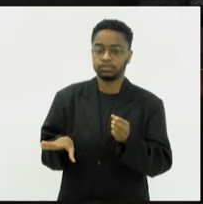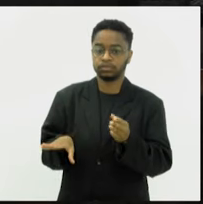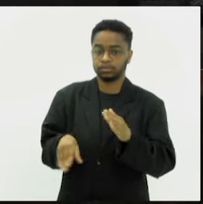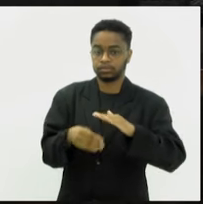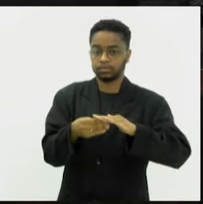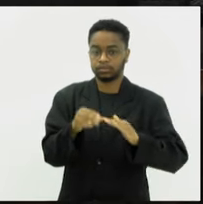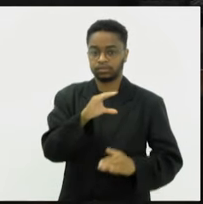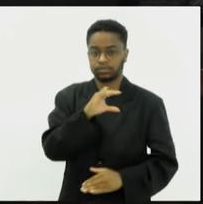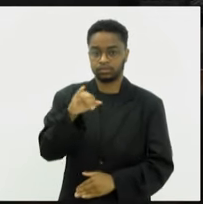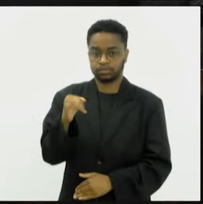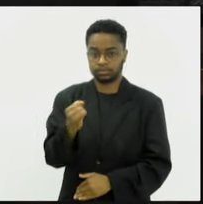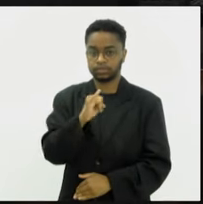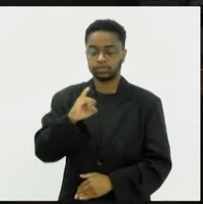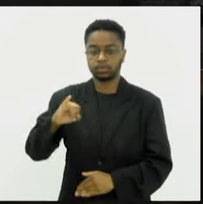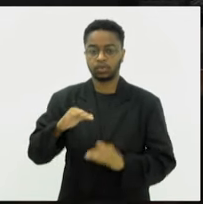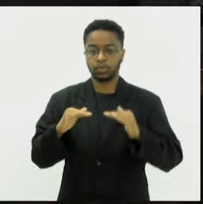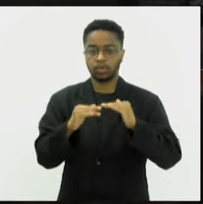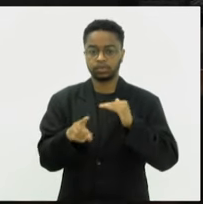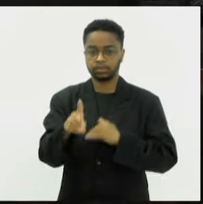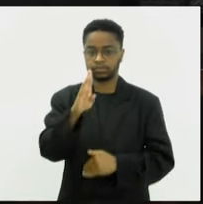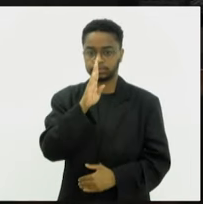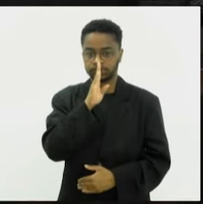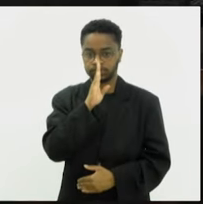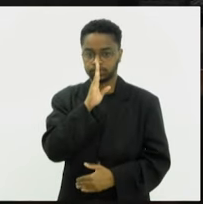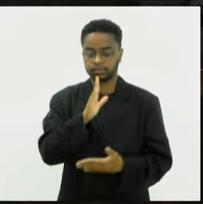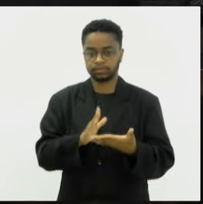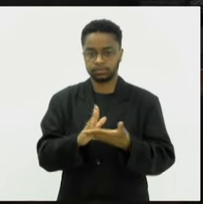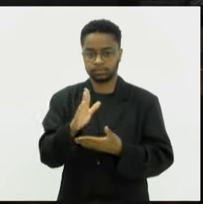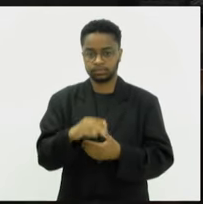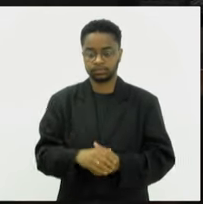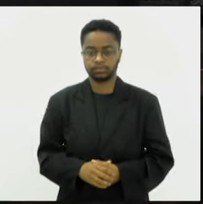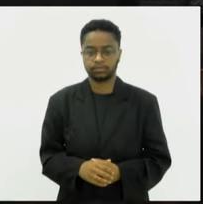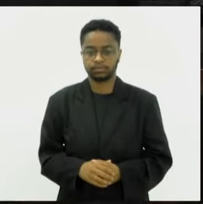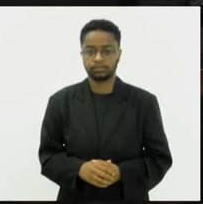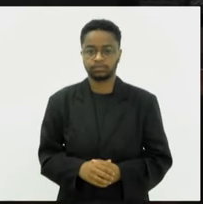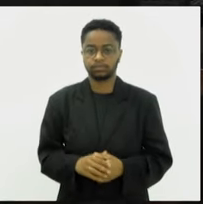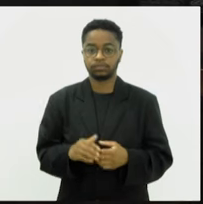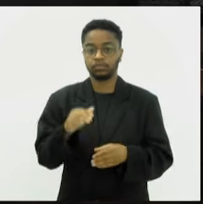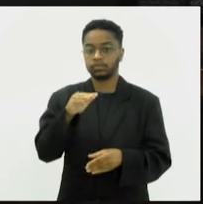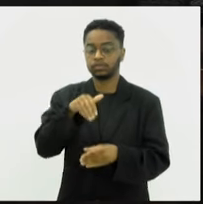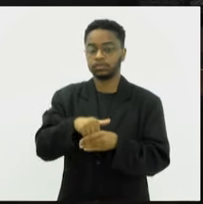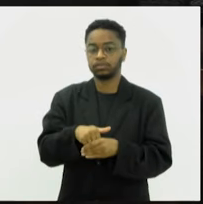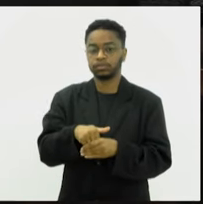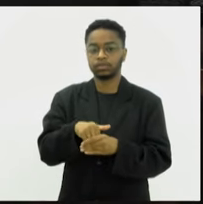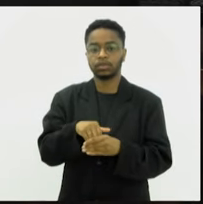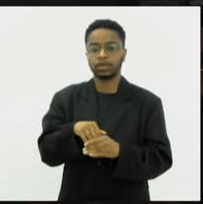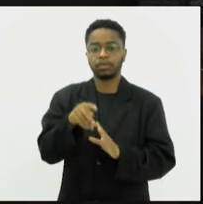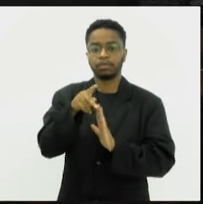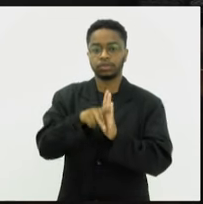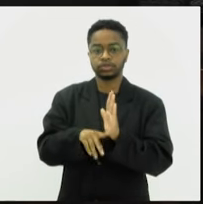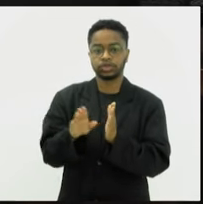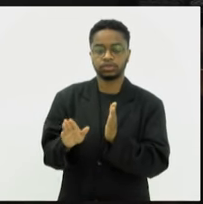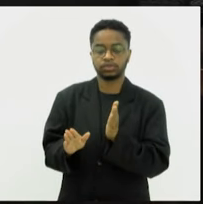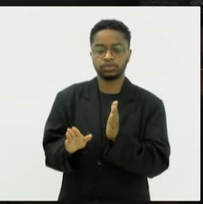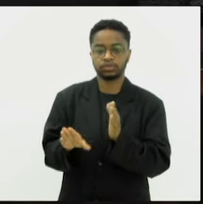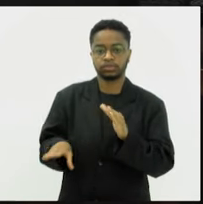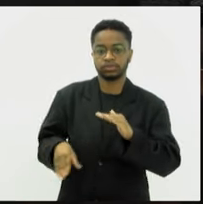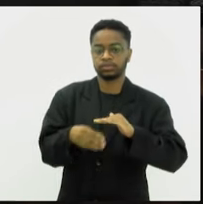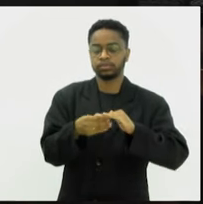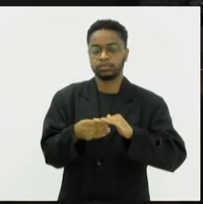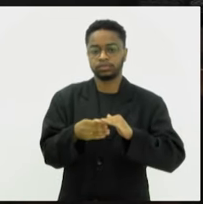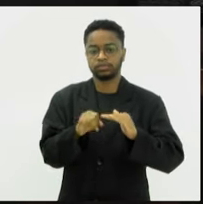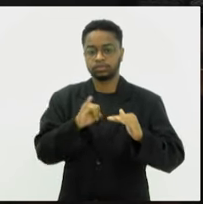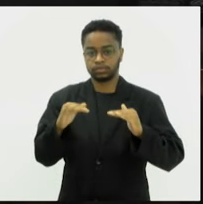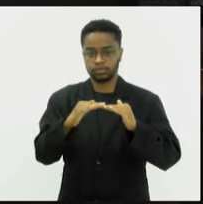e Justiça. Senhores que aprovam, permaneçam como estão. Aprovado. Em votação, o projeto assim emendado. Senhores que aprovam, permaneçam como